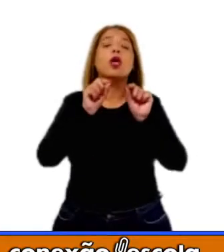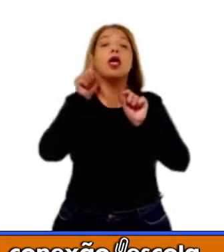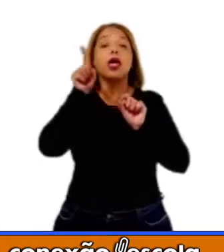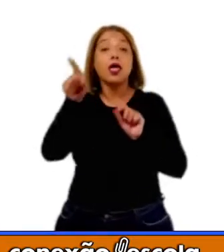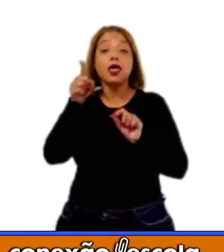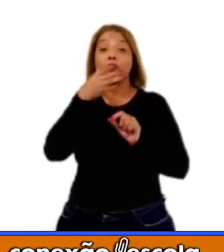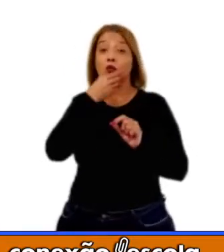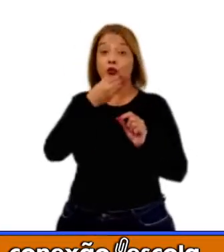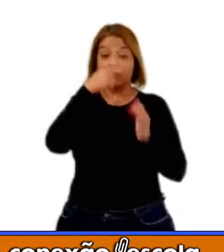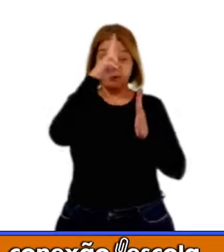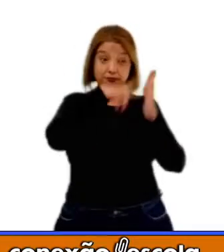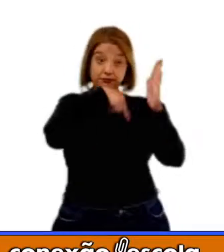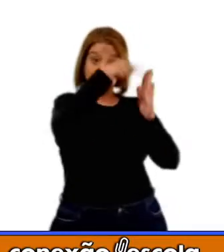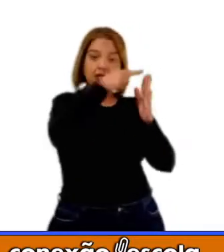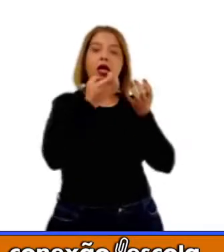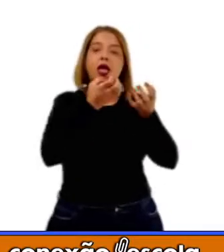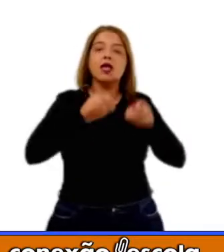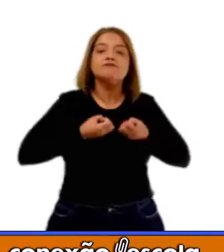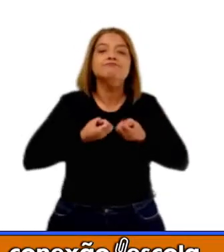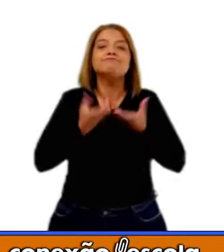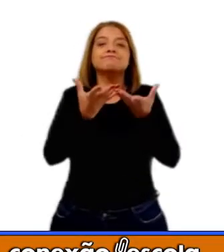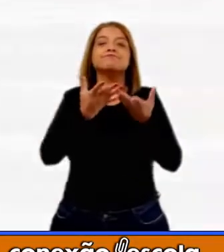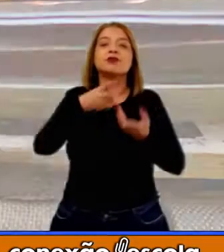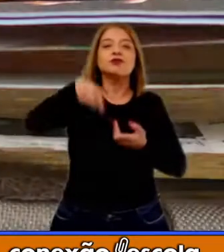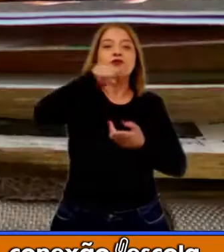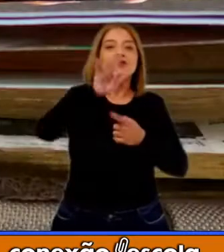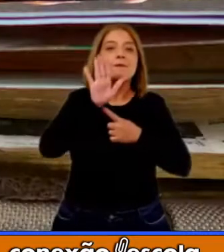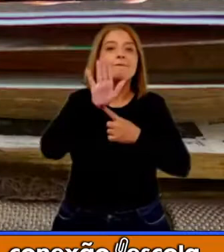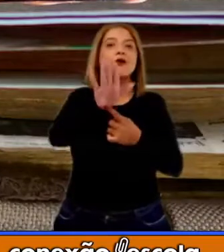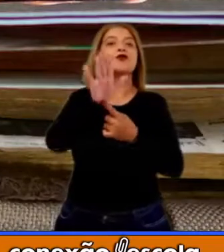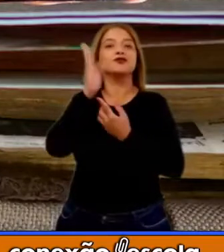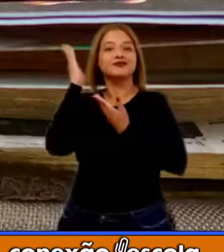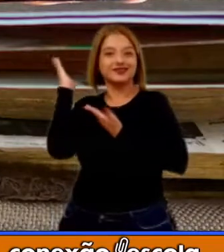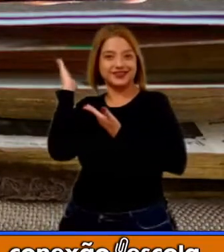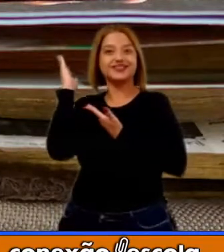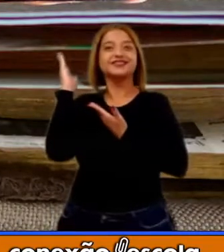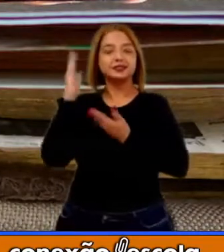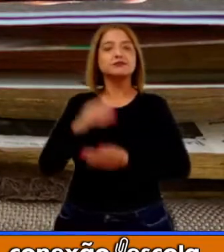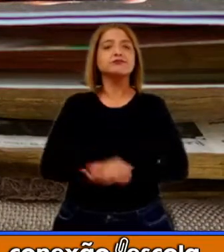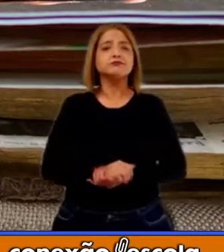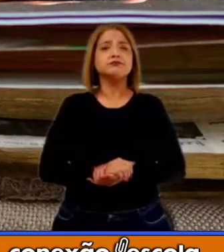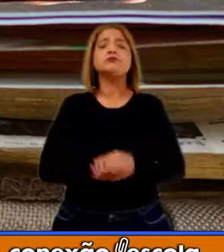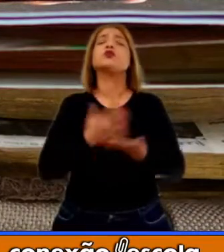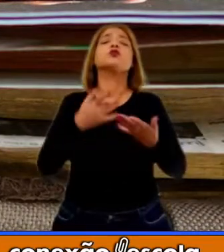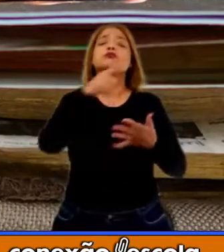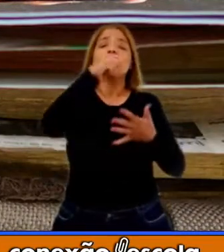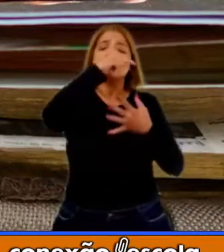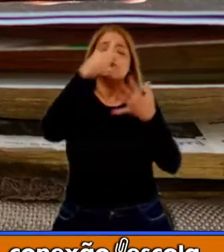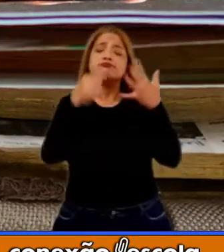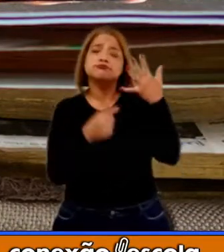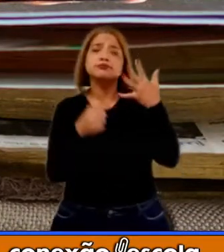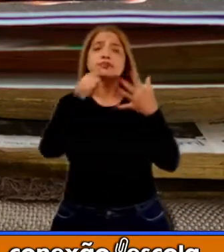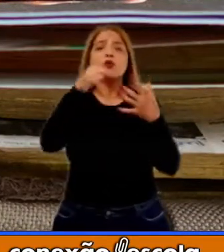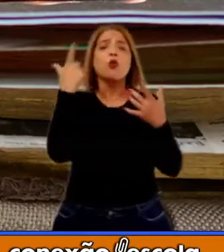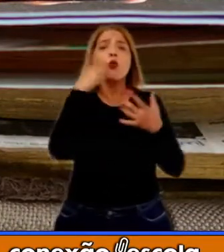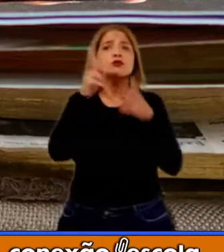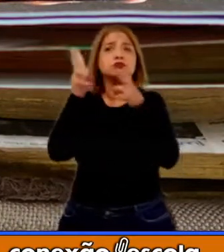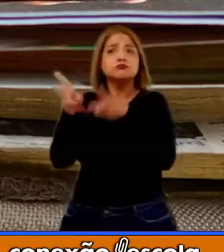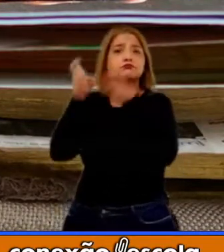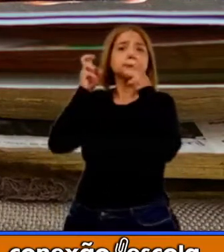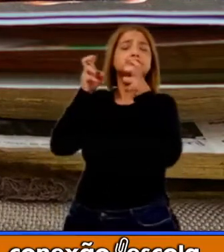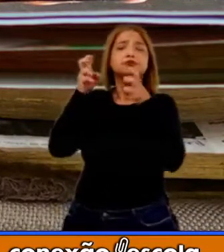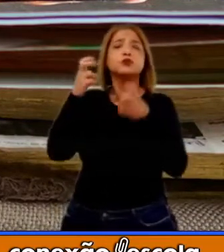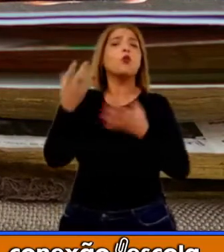pintor quis transmitir com essa imagem? Que elementos você consegue observar